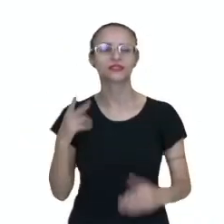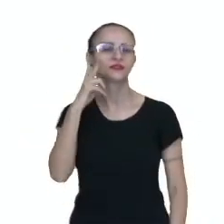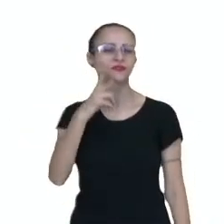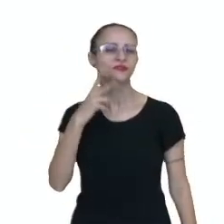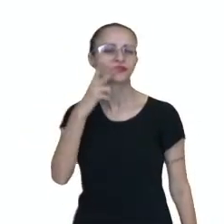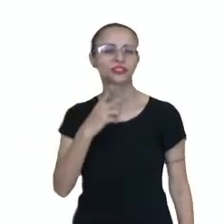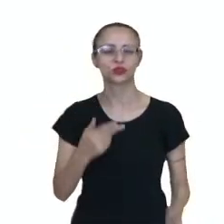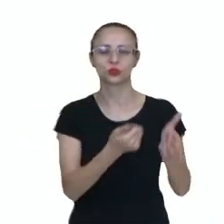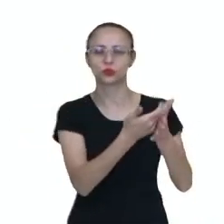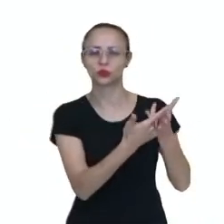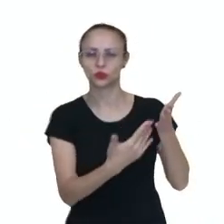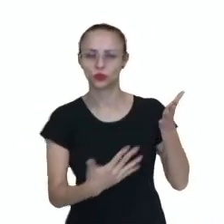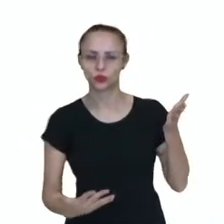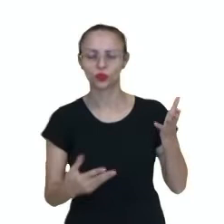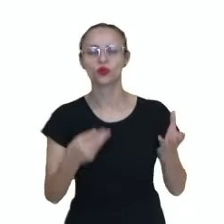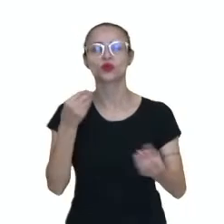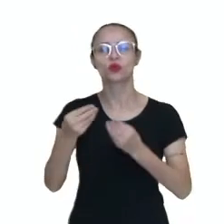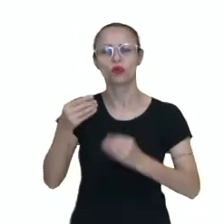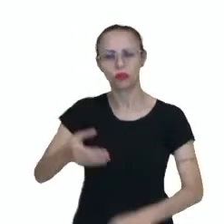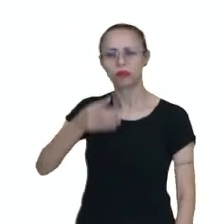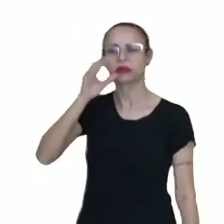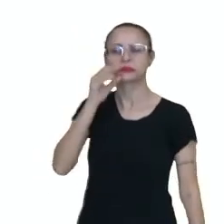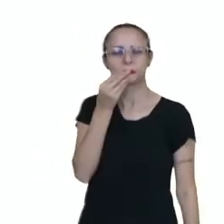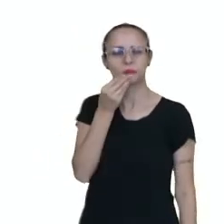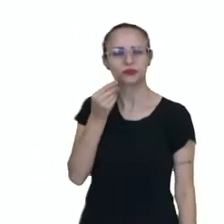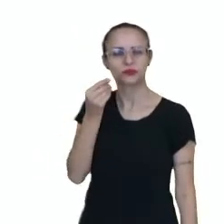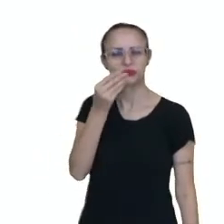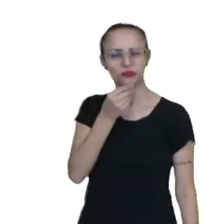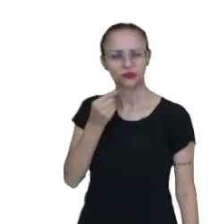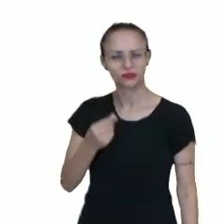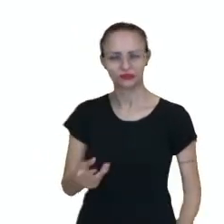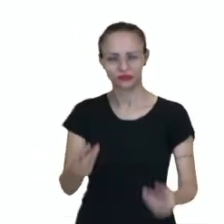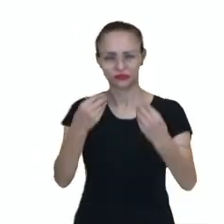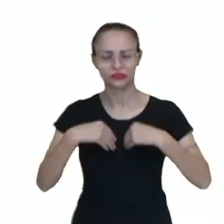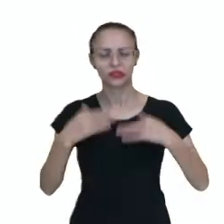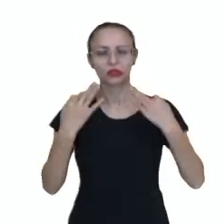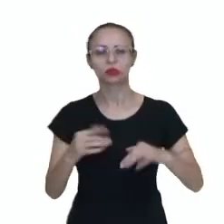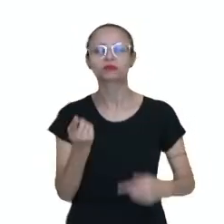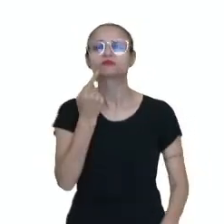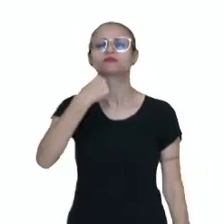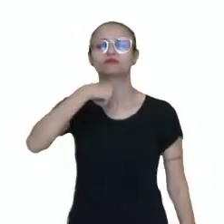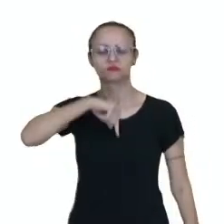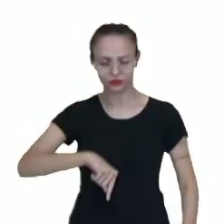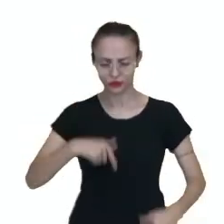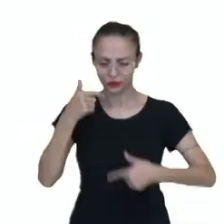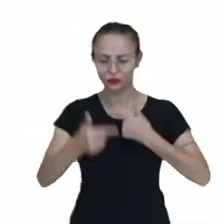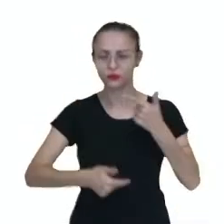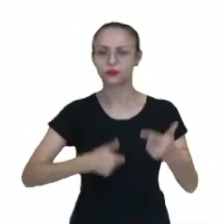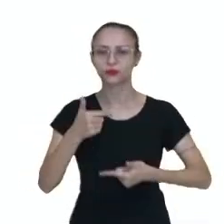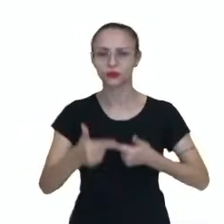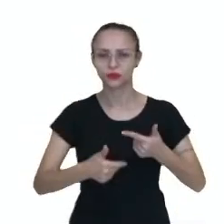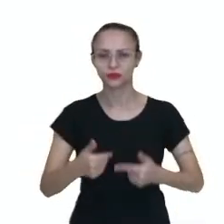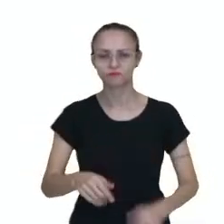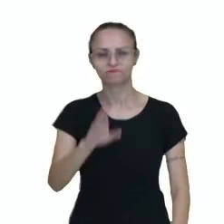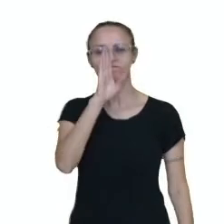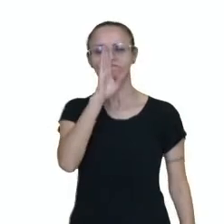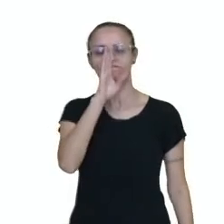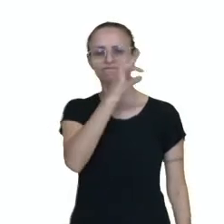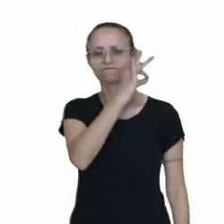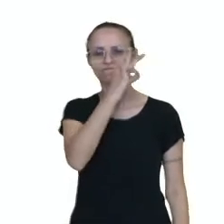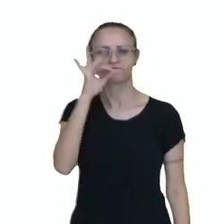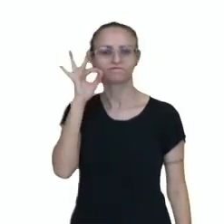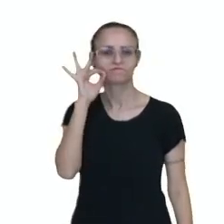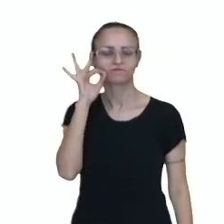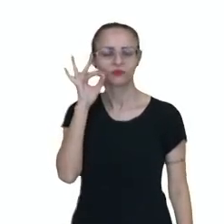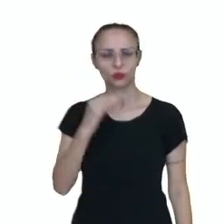de sangue, como beber dessa bebida amarga, tragar a dor, engolir a labuta. Mesmo calada a boca,